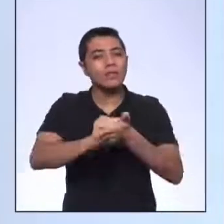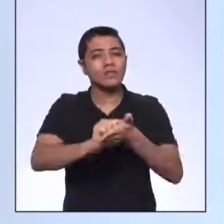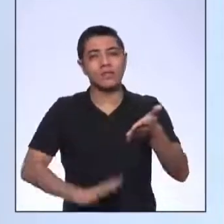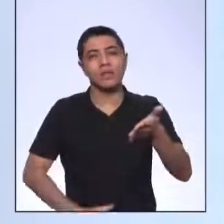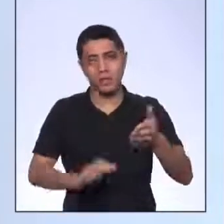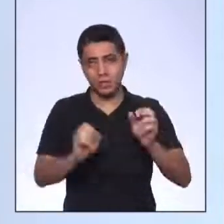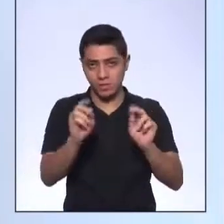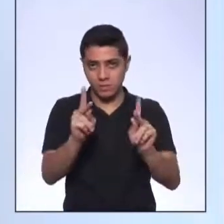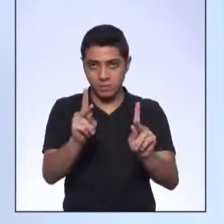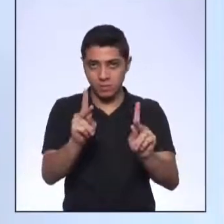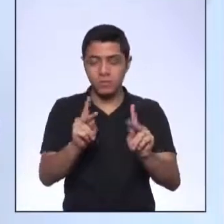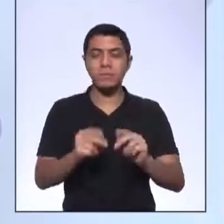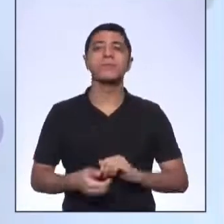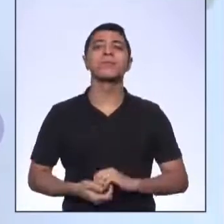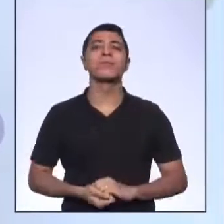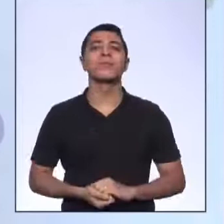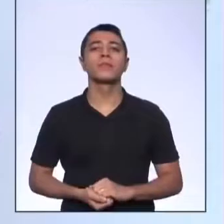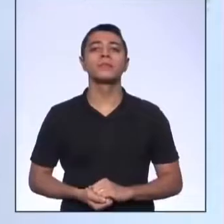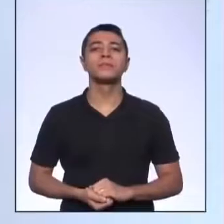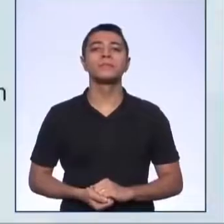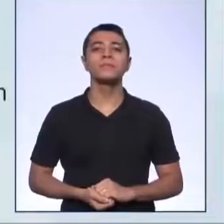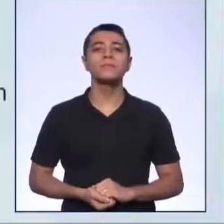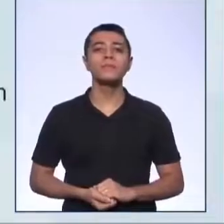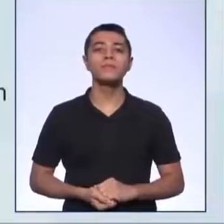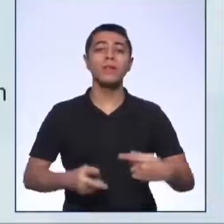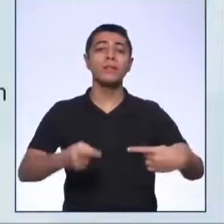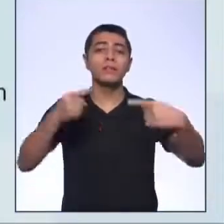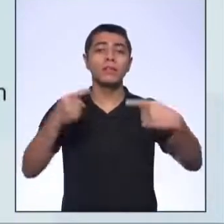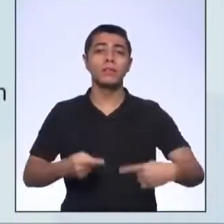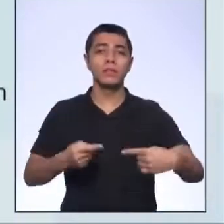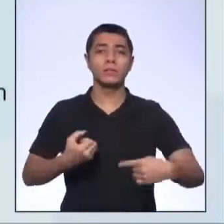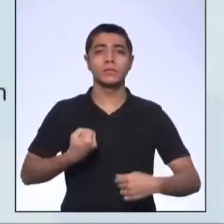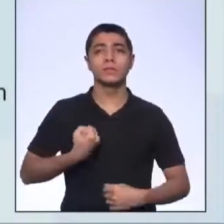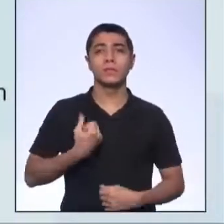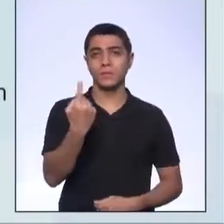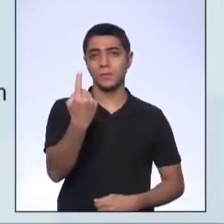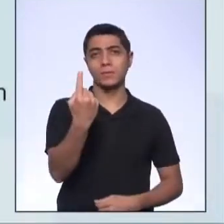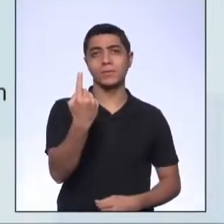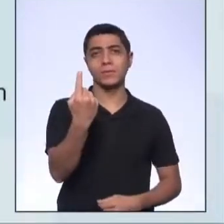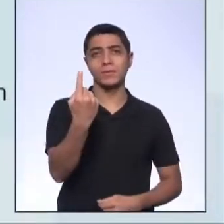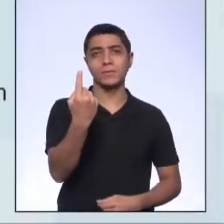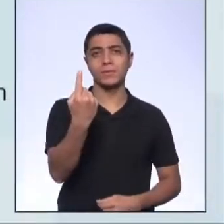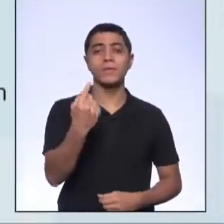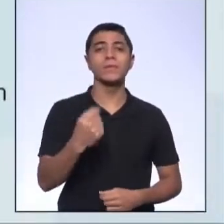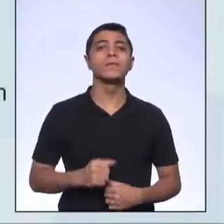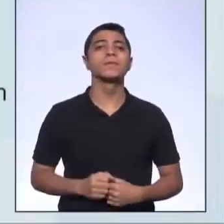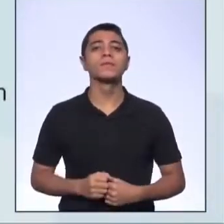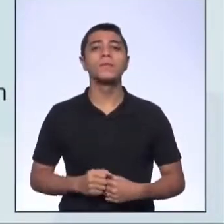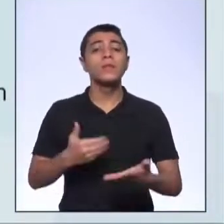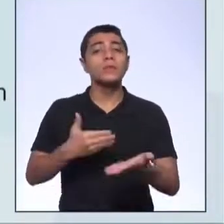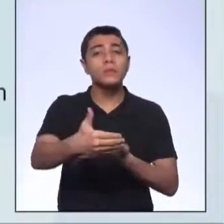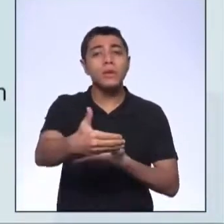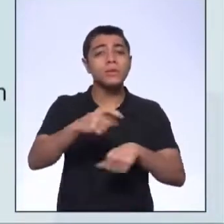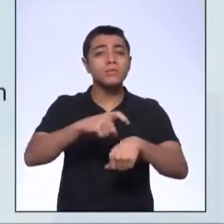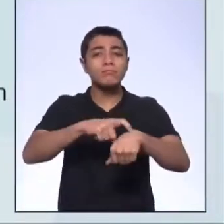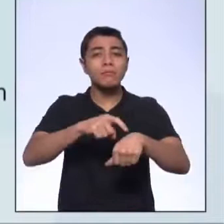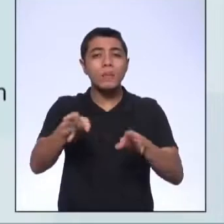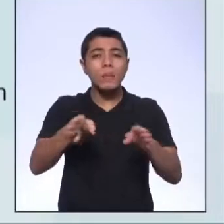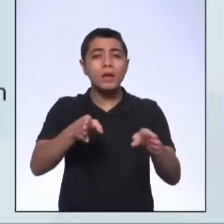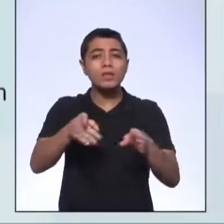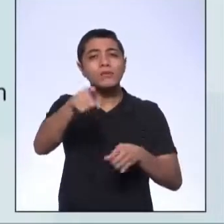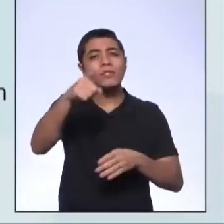Tá bom olha só então nosso desafio um nós temos aí né um primeiro momento de e onde vocês irão